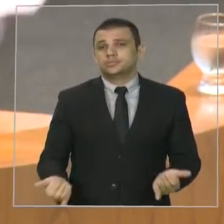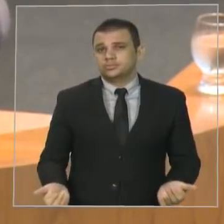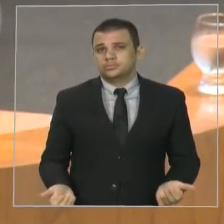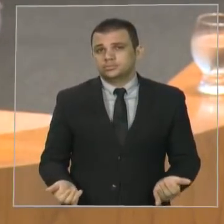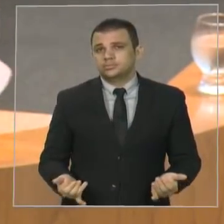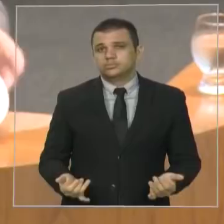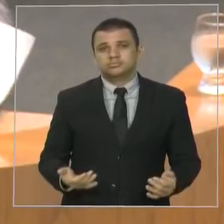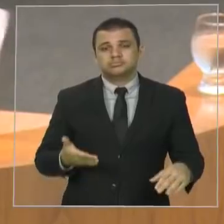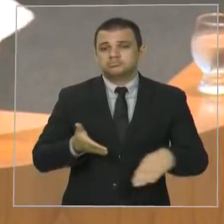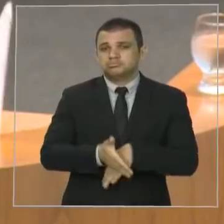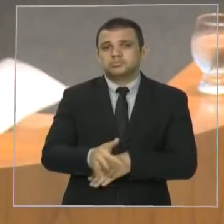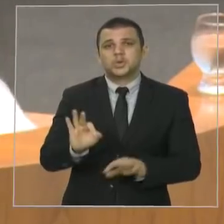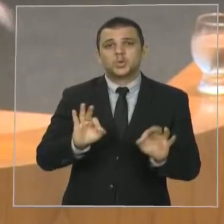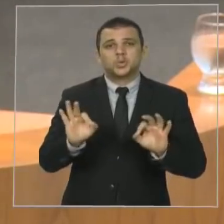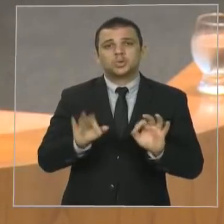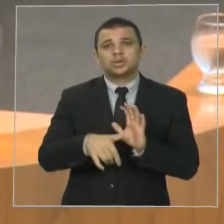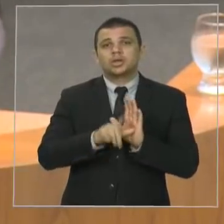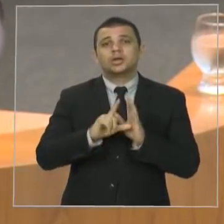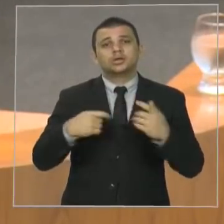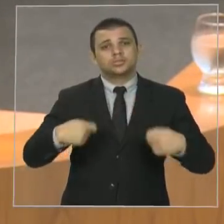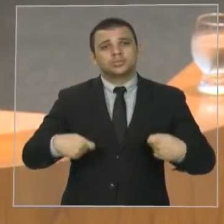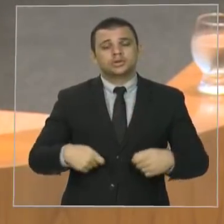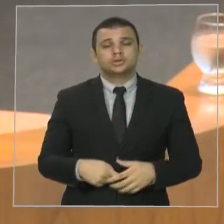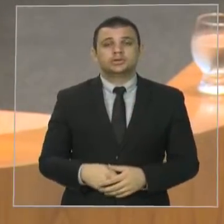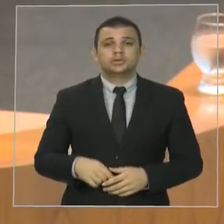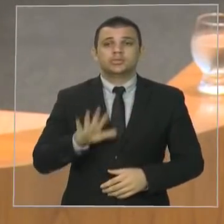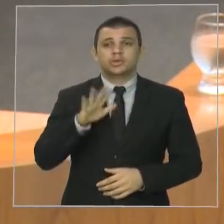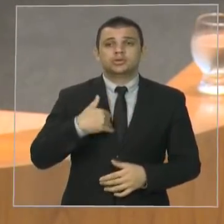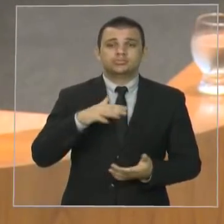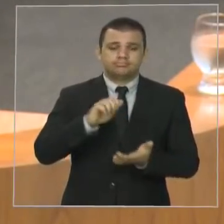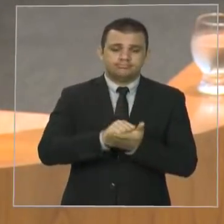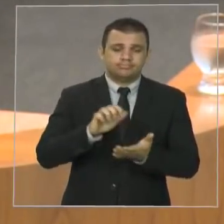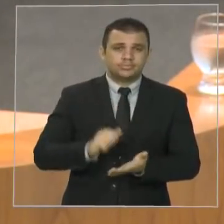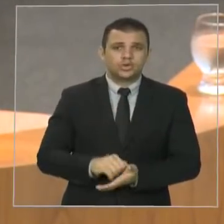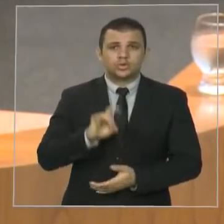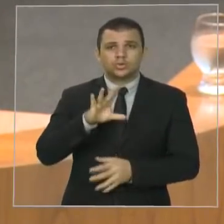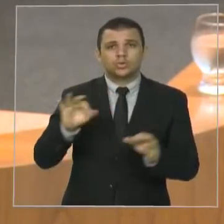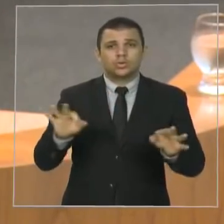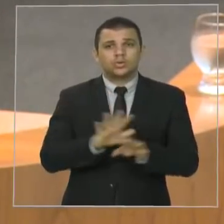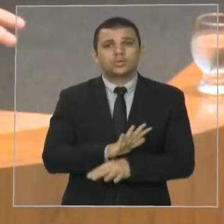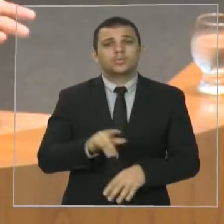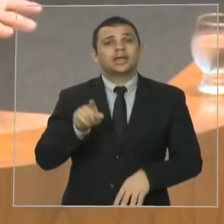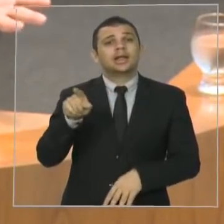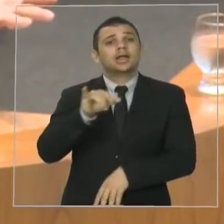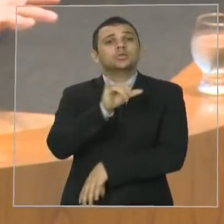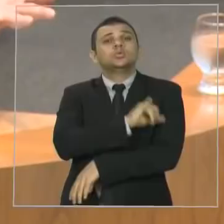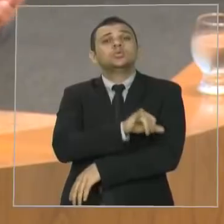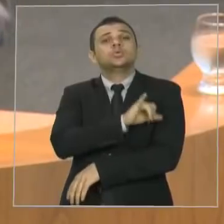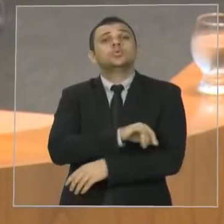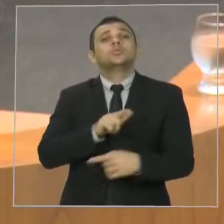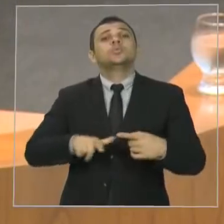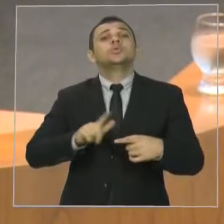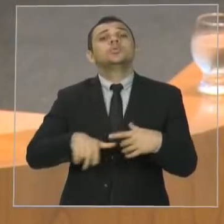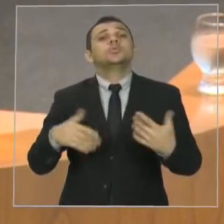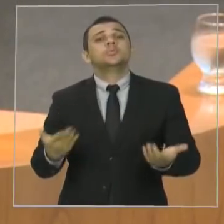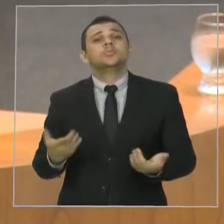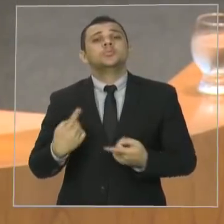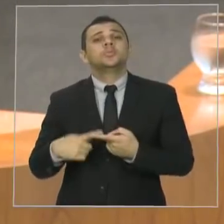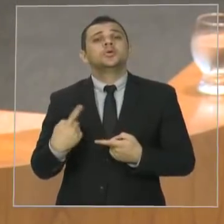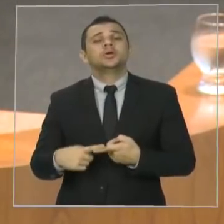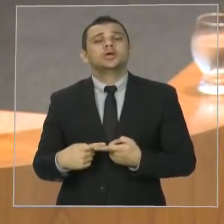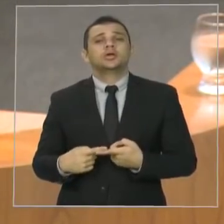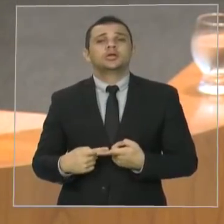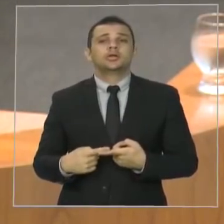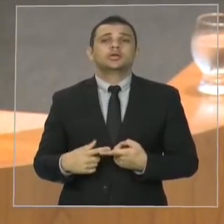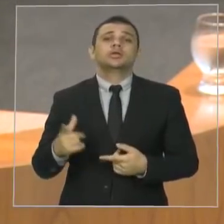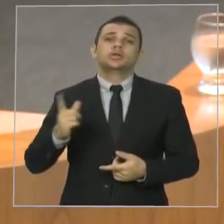isso, porque eu, pessoalmente, eu não acredito que ele esteja tendo essa decisão. Por quê?